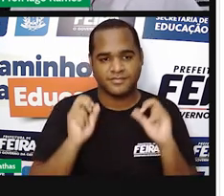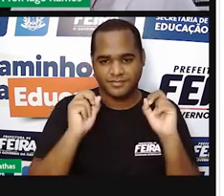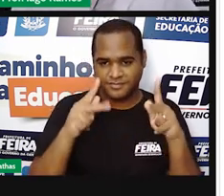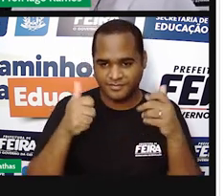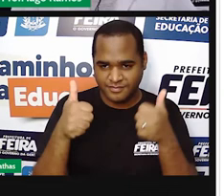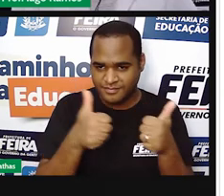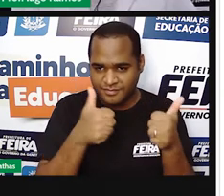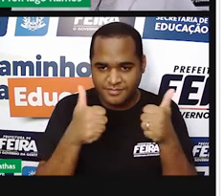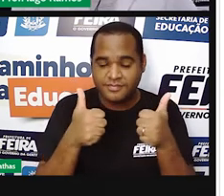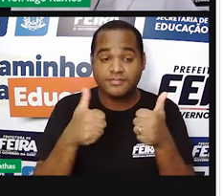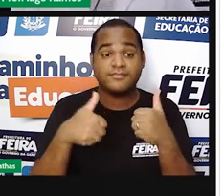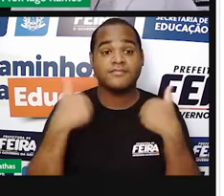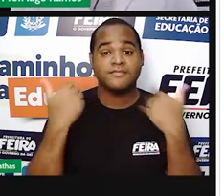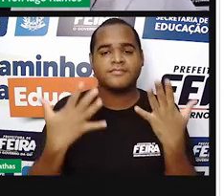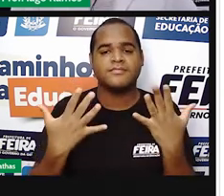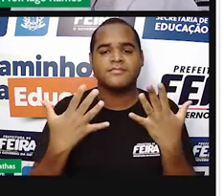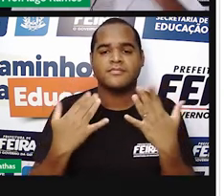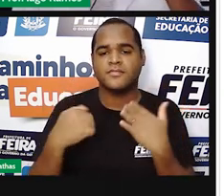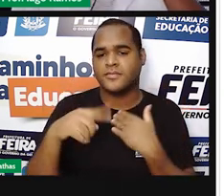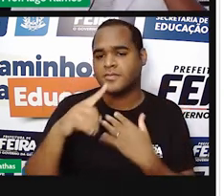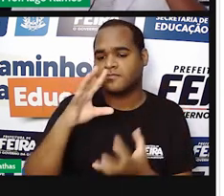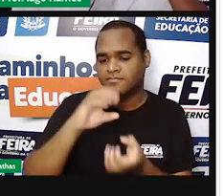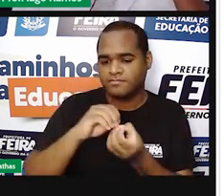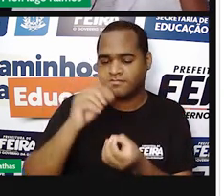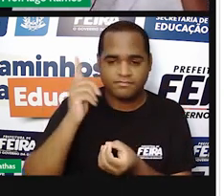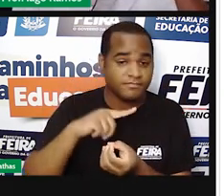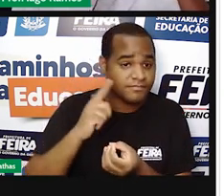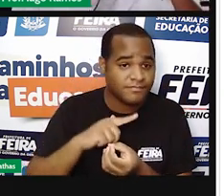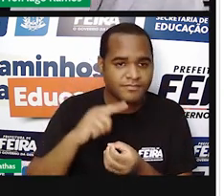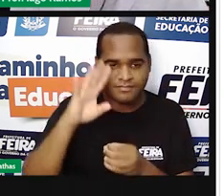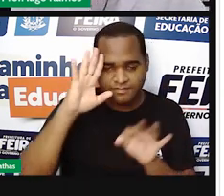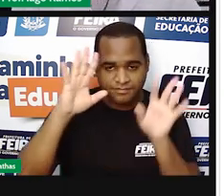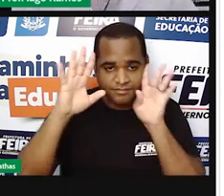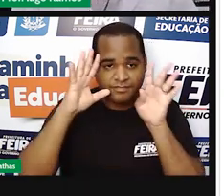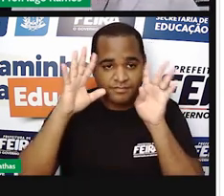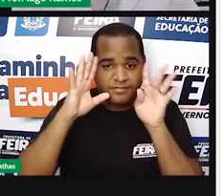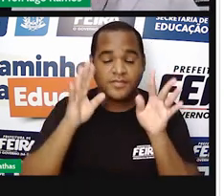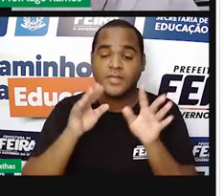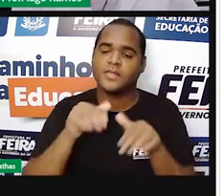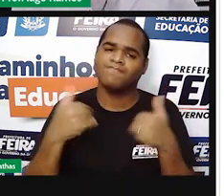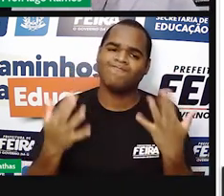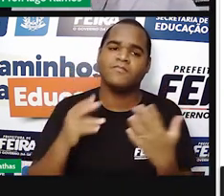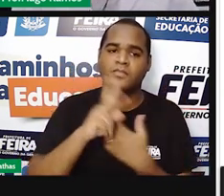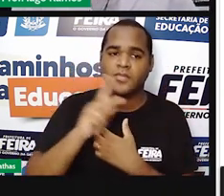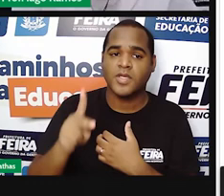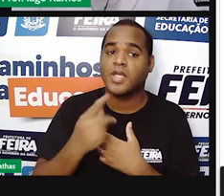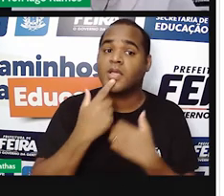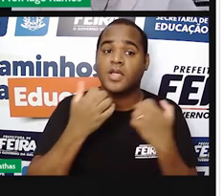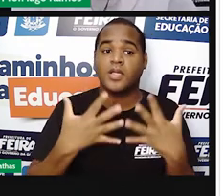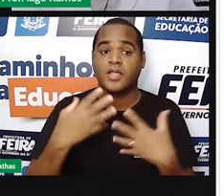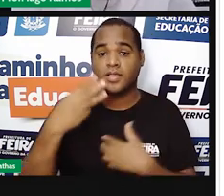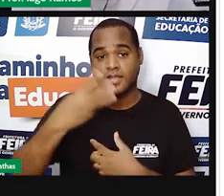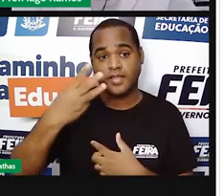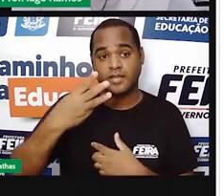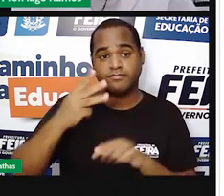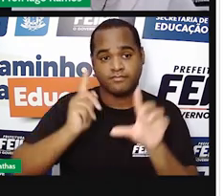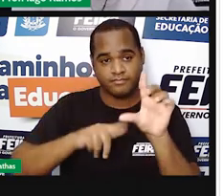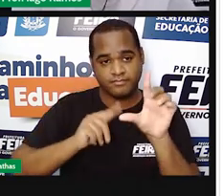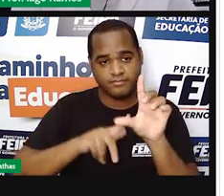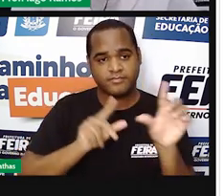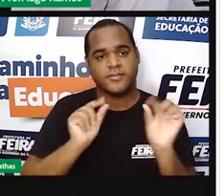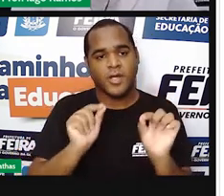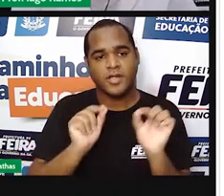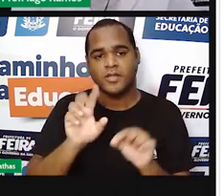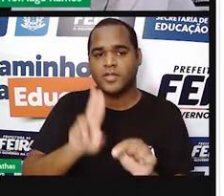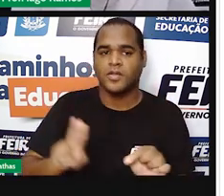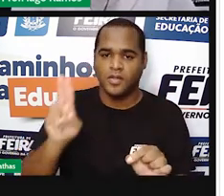Oi beleza o Uai você já conseguiu raciocinar então Professor para essa três e lá terceira